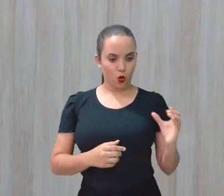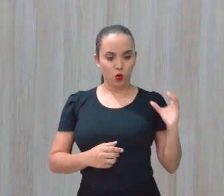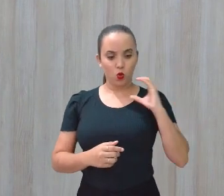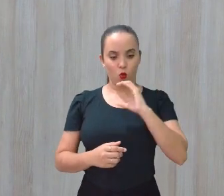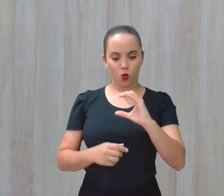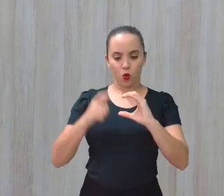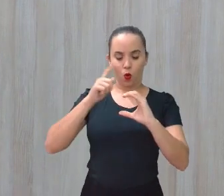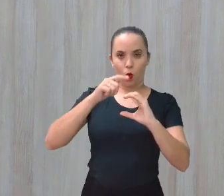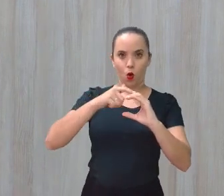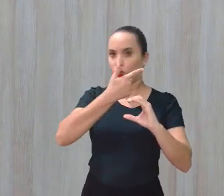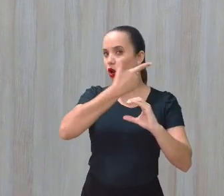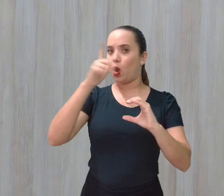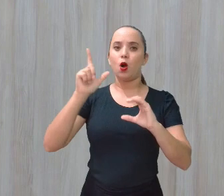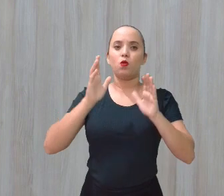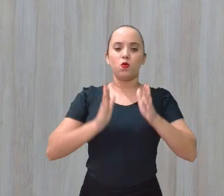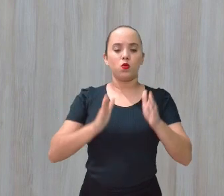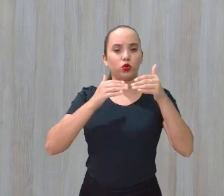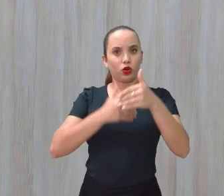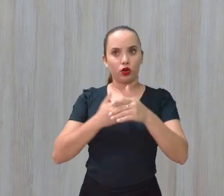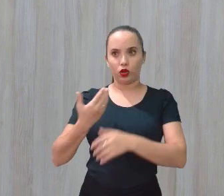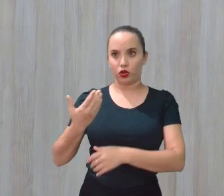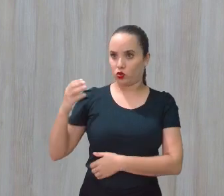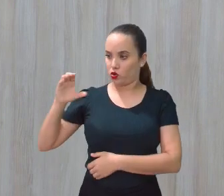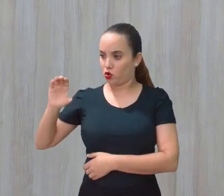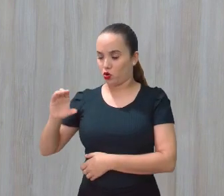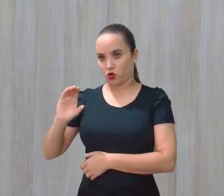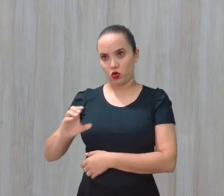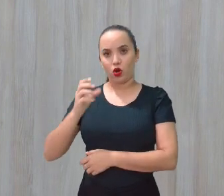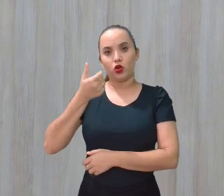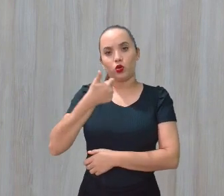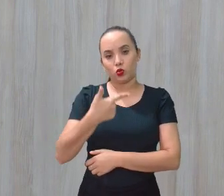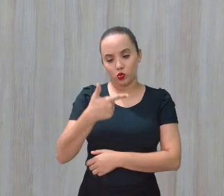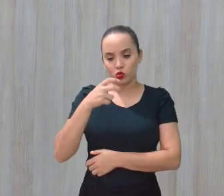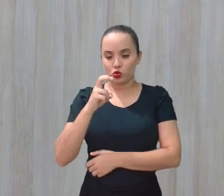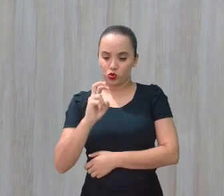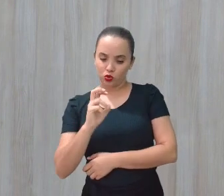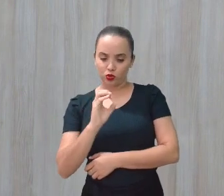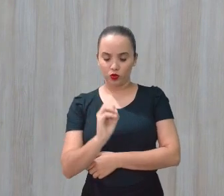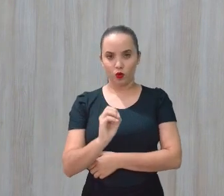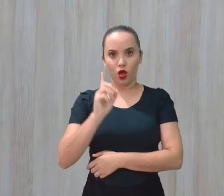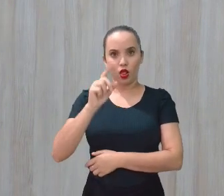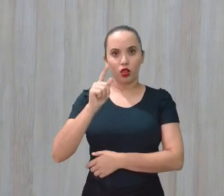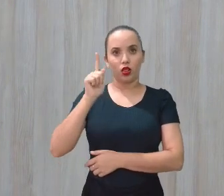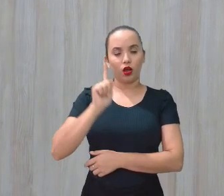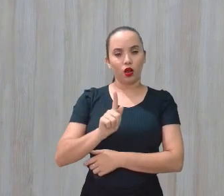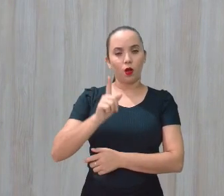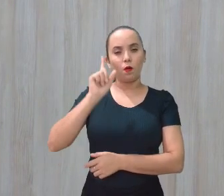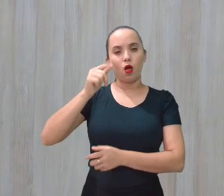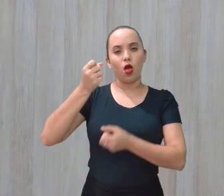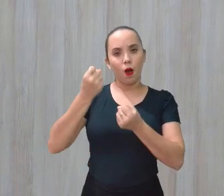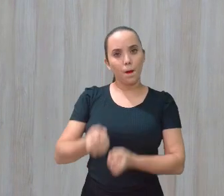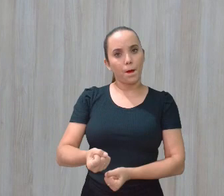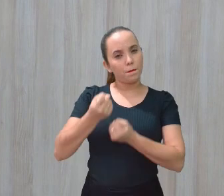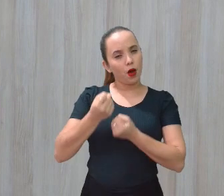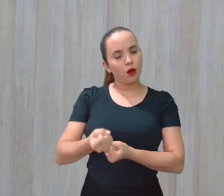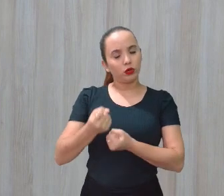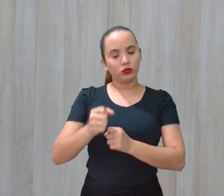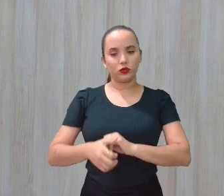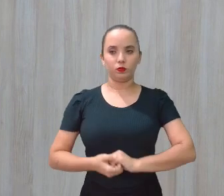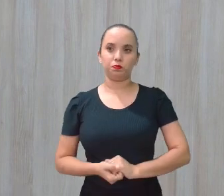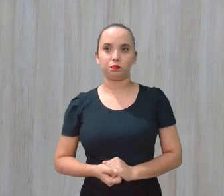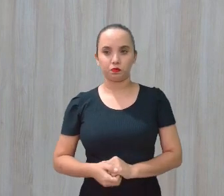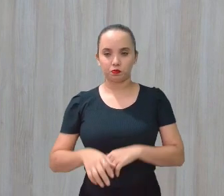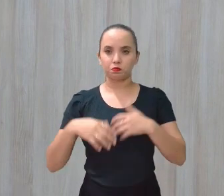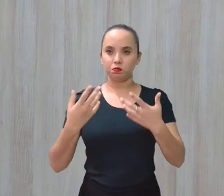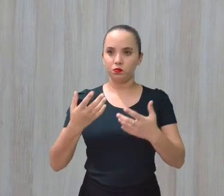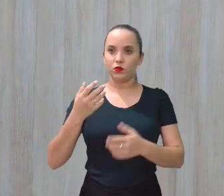esse peso aí. O centro da balança, que está indicando um equilíbrio, ele vai representado na equação pelo símbolo